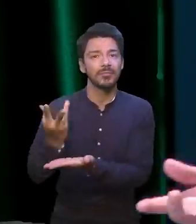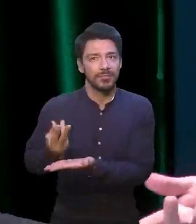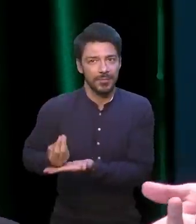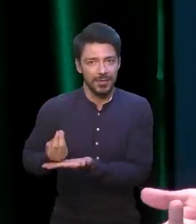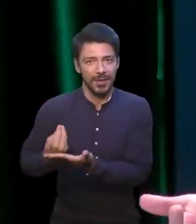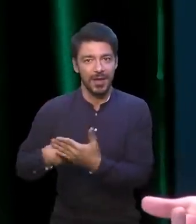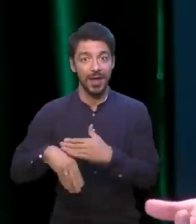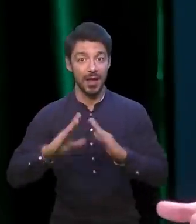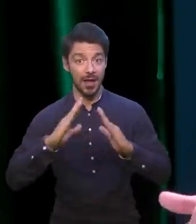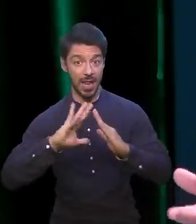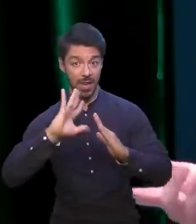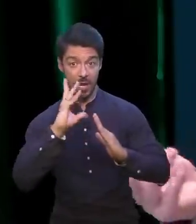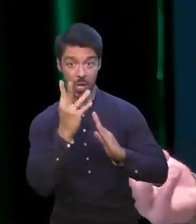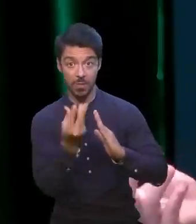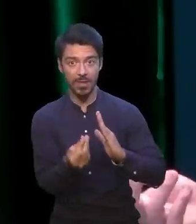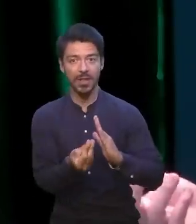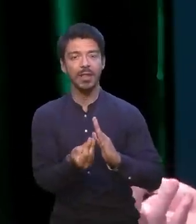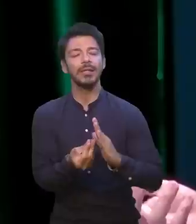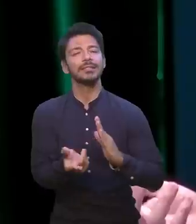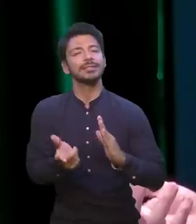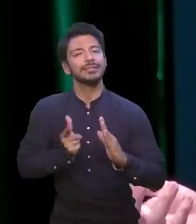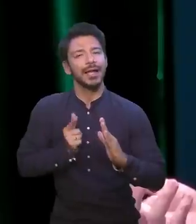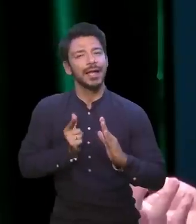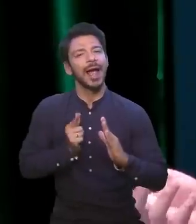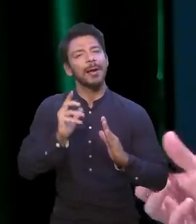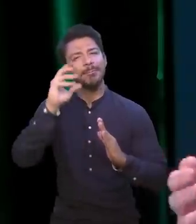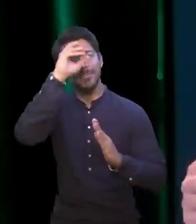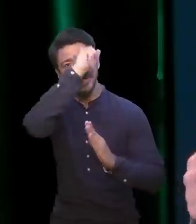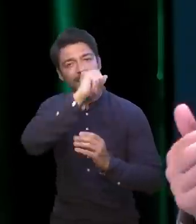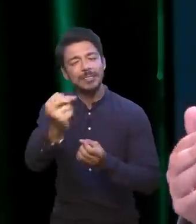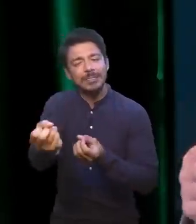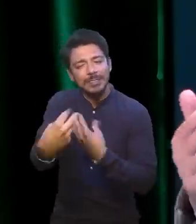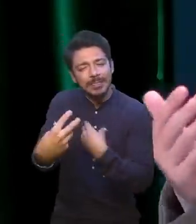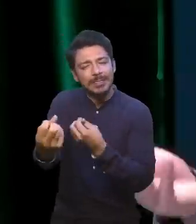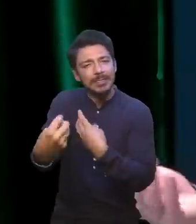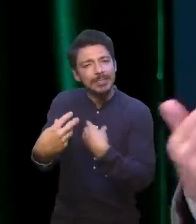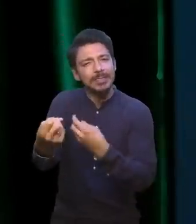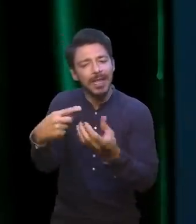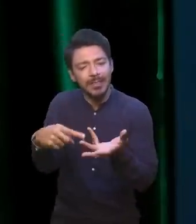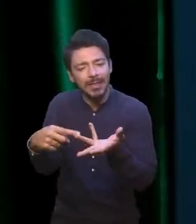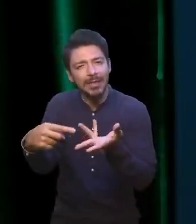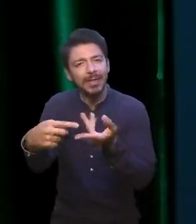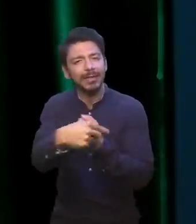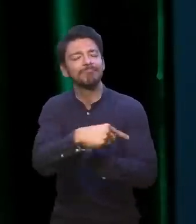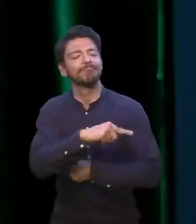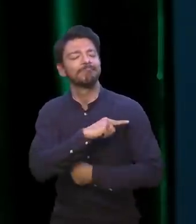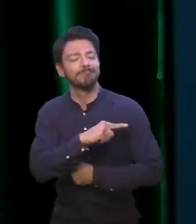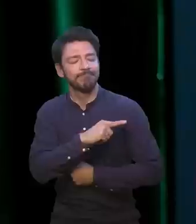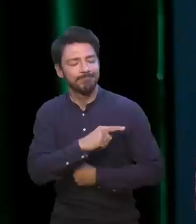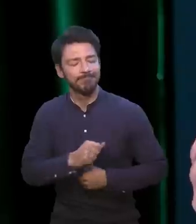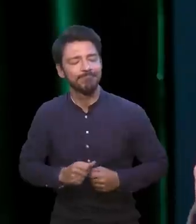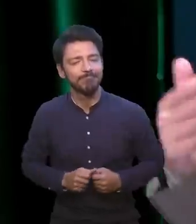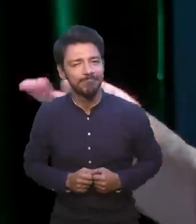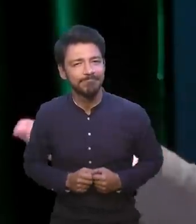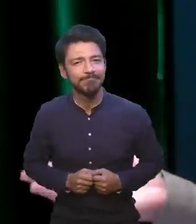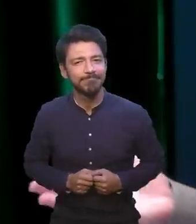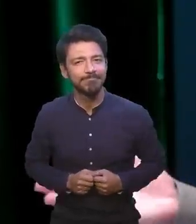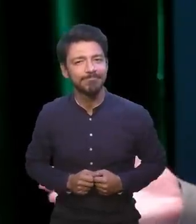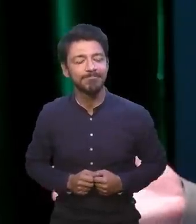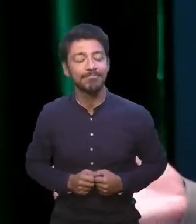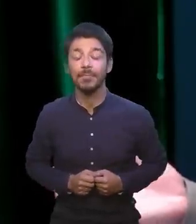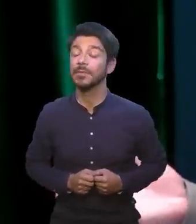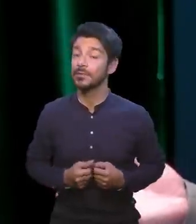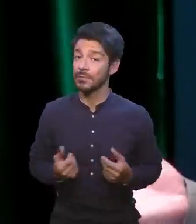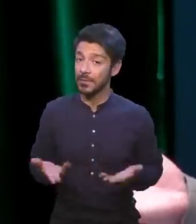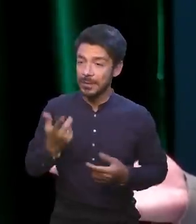casa espírita, nós estamos ouvindo estas lições. Não podemos dispor em nosso estágio espiritual da repetição